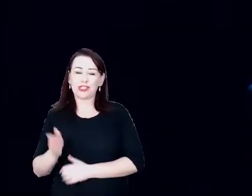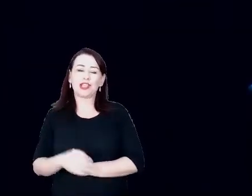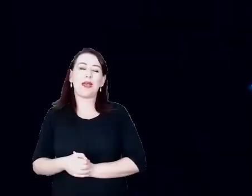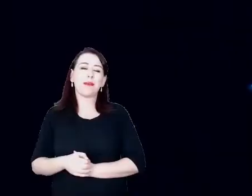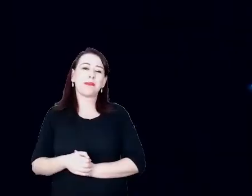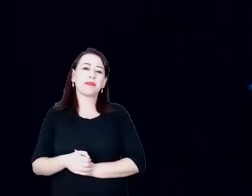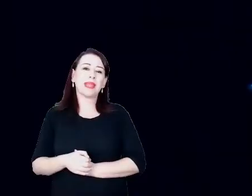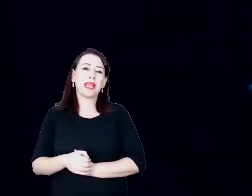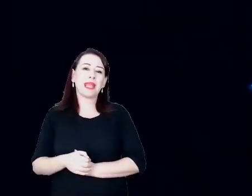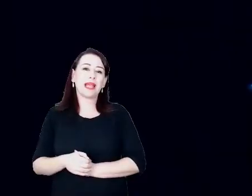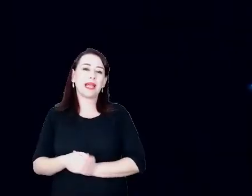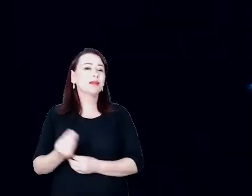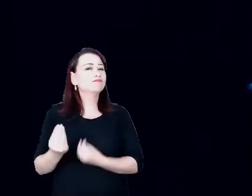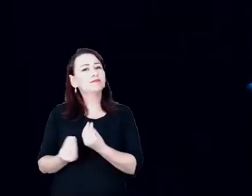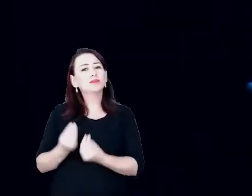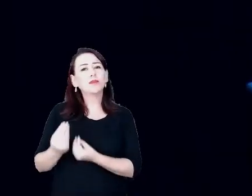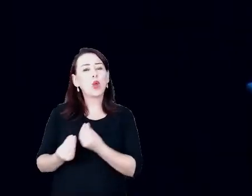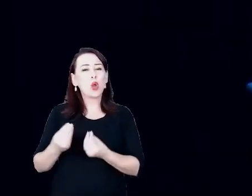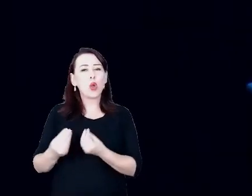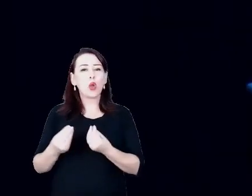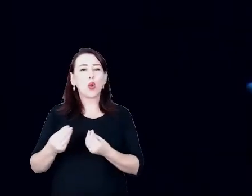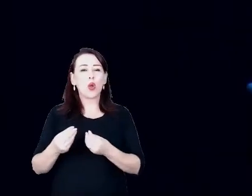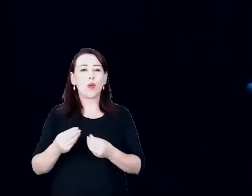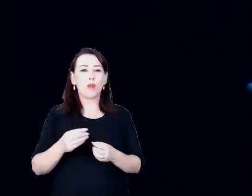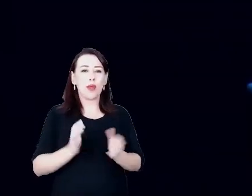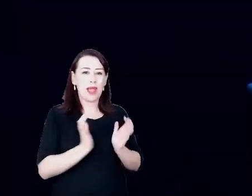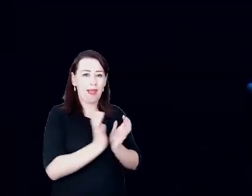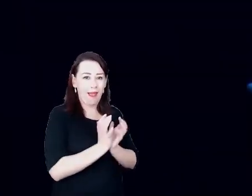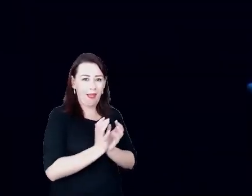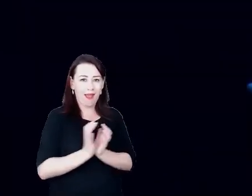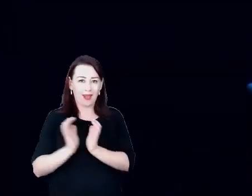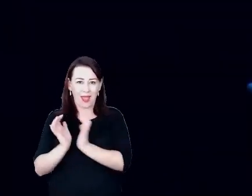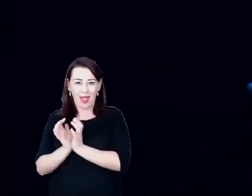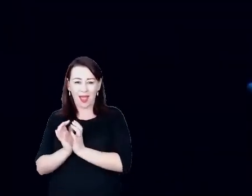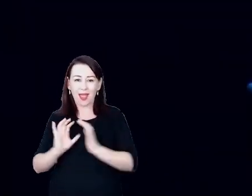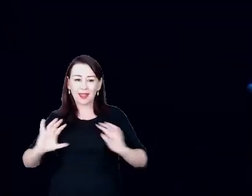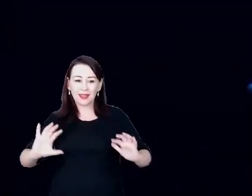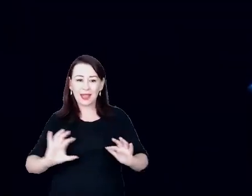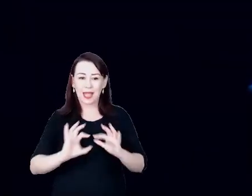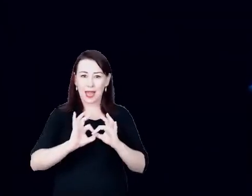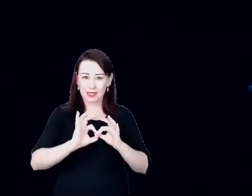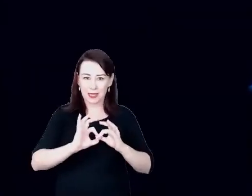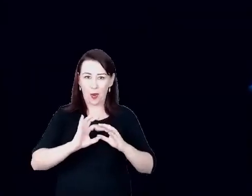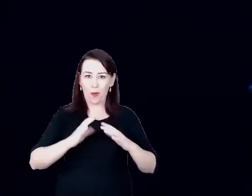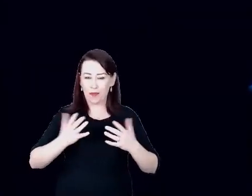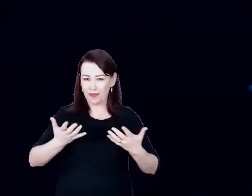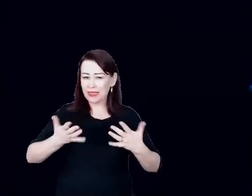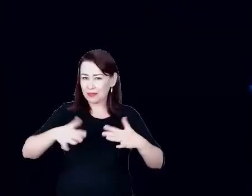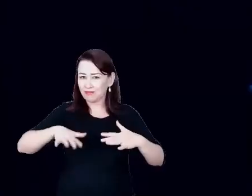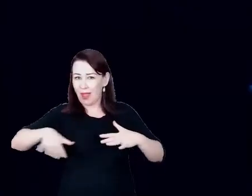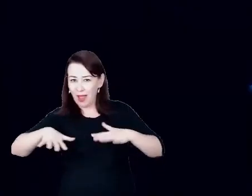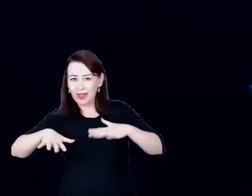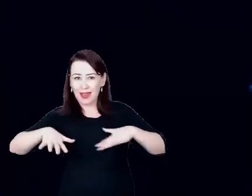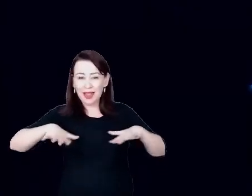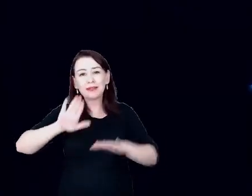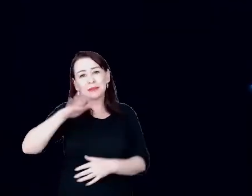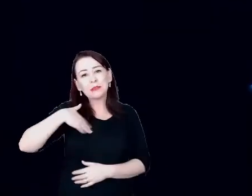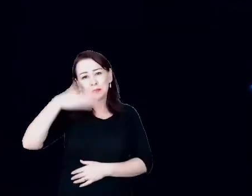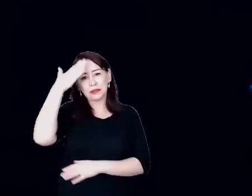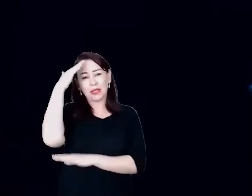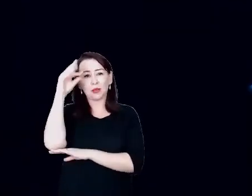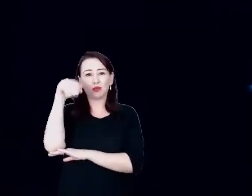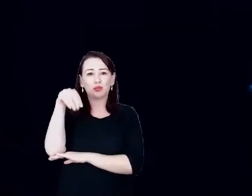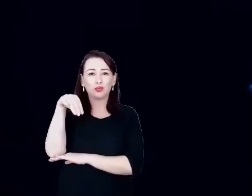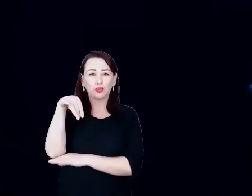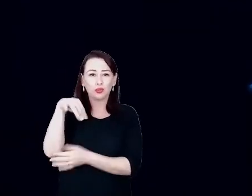essa integração das áreas, né? A gente sabe, né, que os desafios do empilhamento, ele abrange diversas